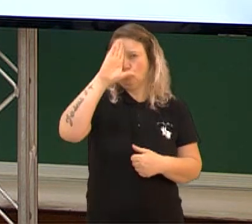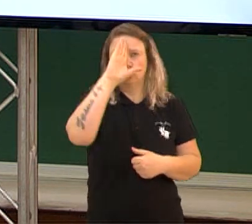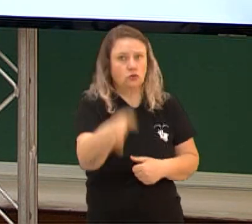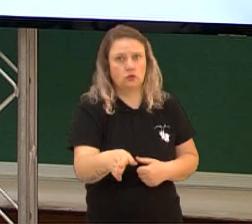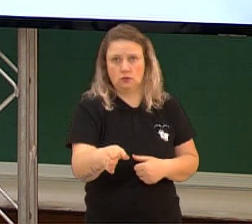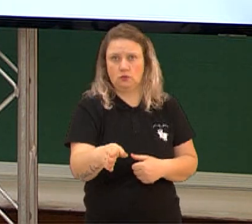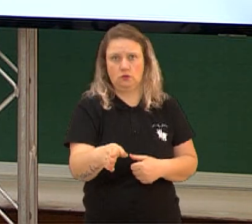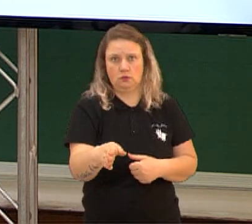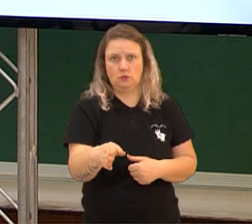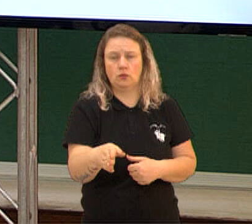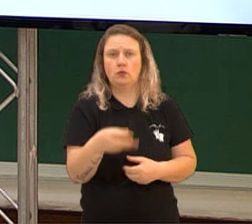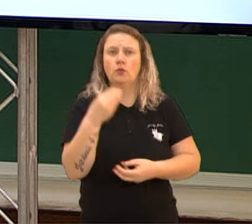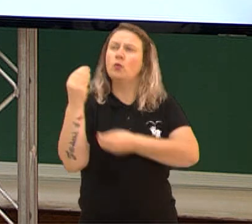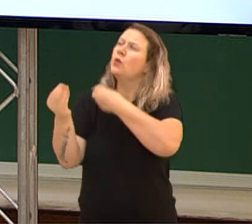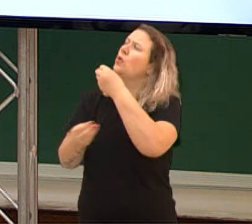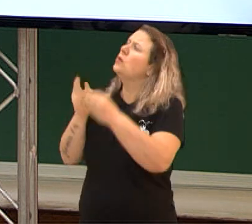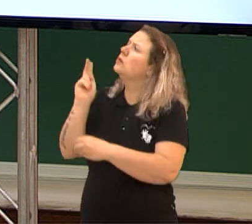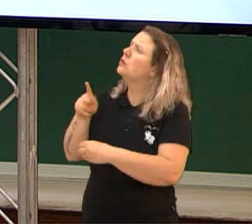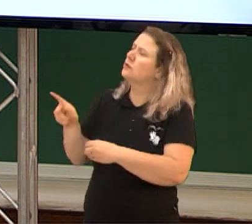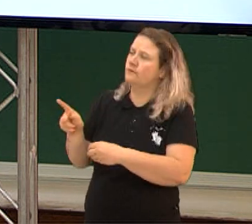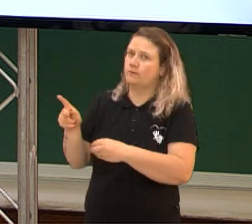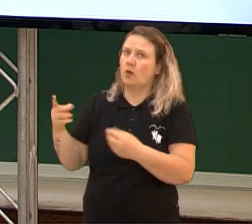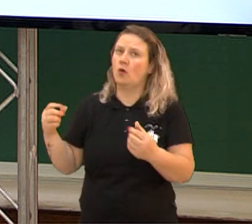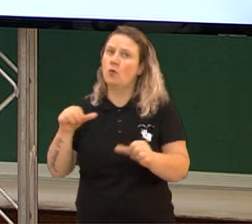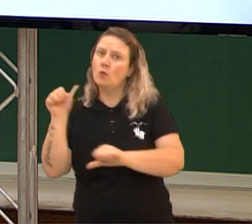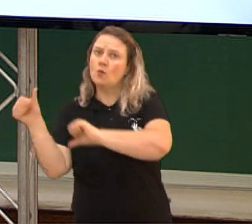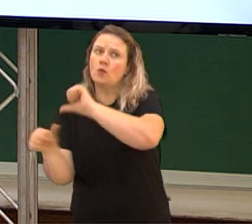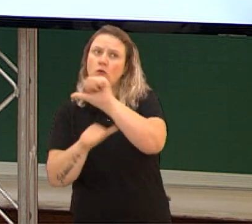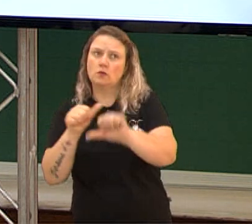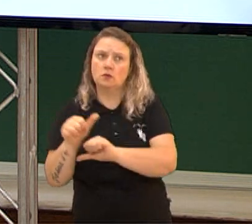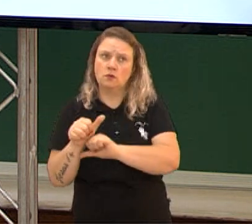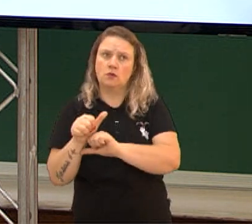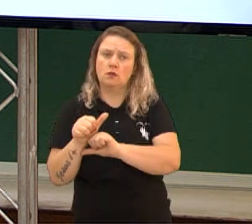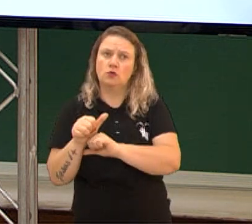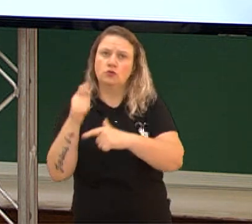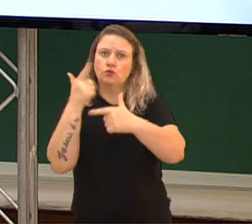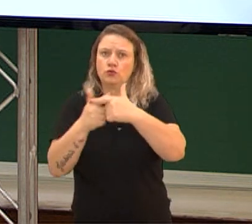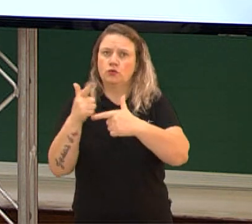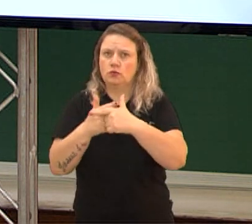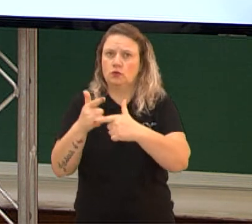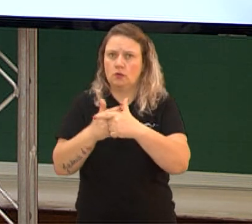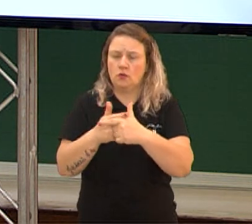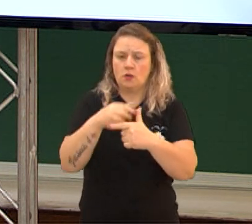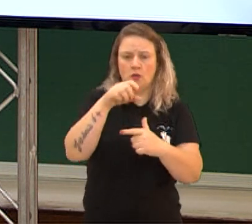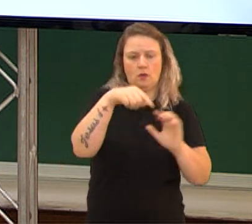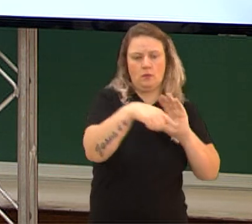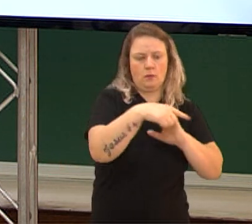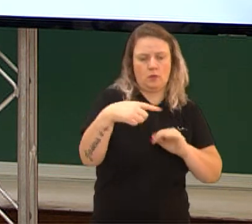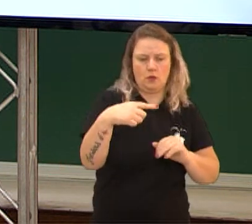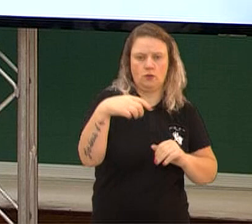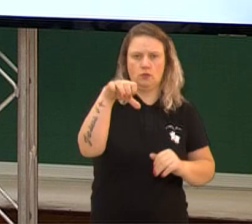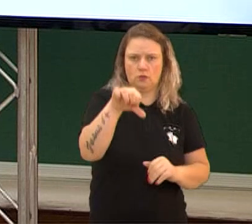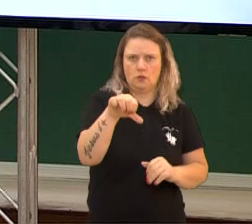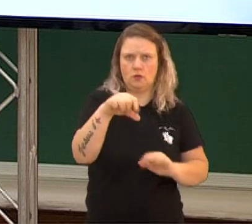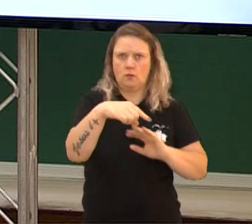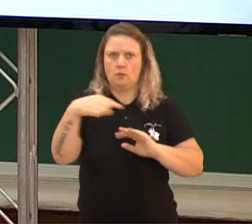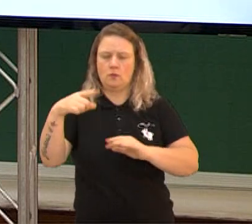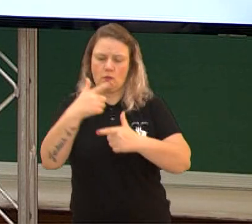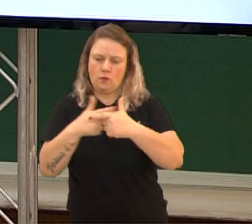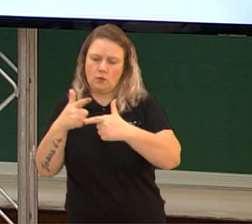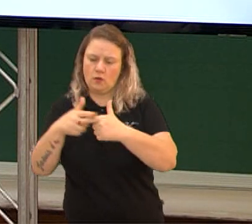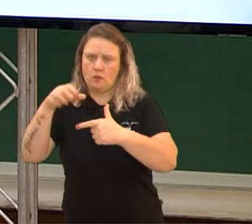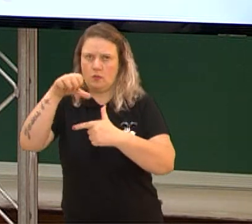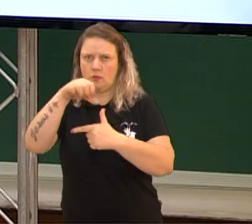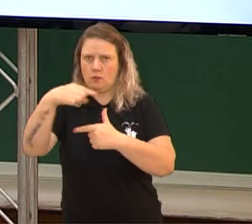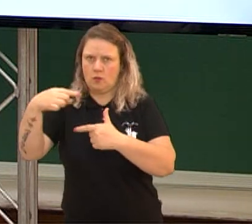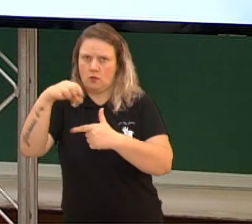bonitinho. Como, professor? Passei o menos 9 dividindo o menos 9. Menos 9 divididos por menos 9 dá 1. Agora eu pego esse 1 e